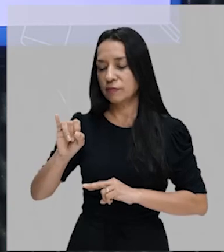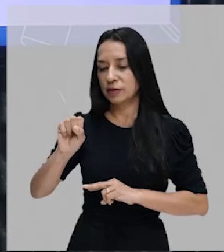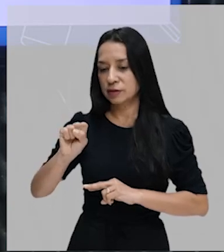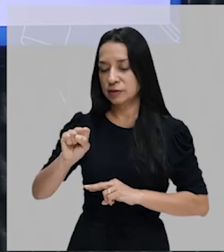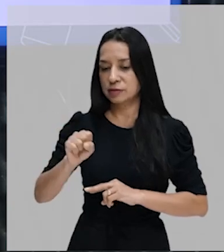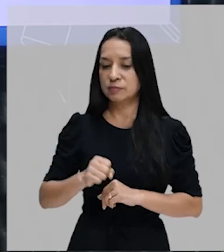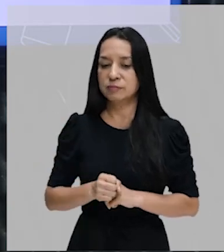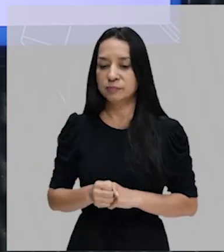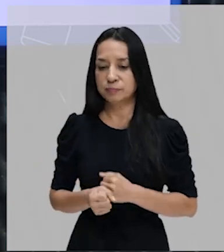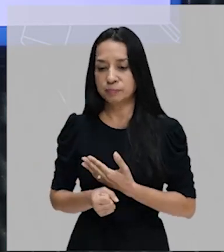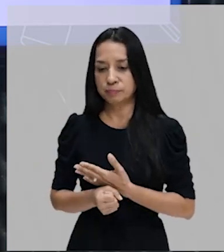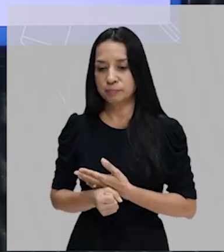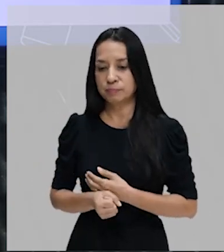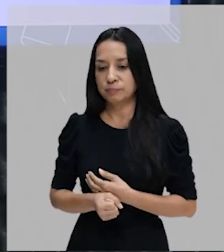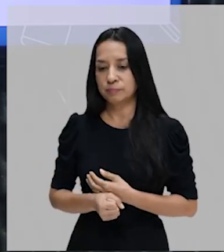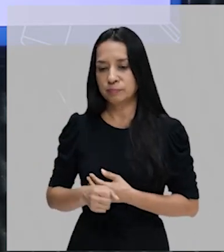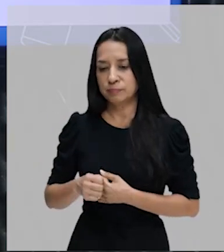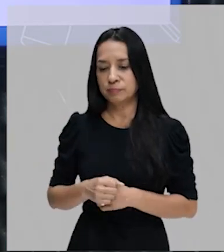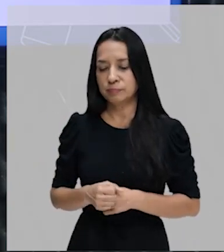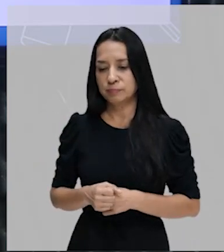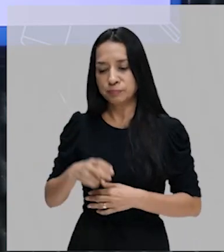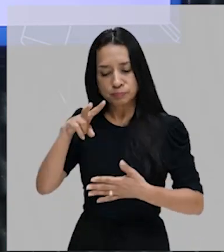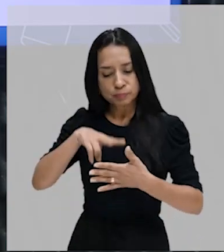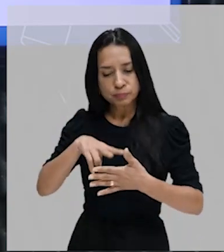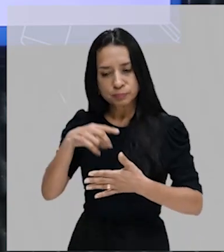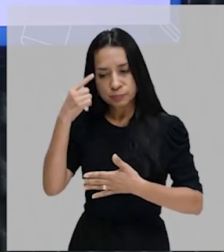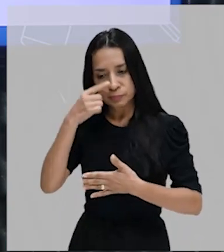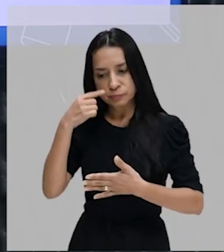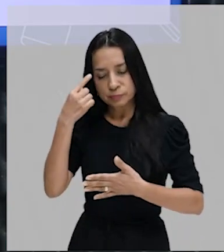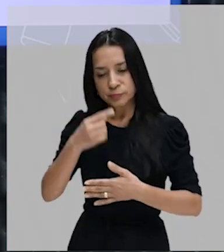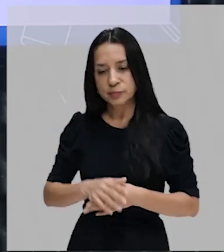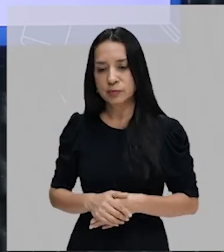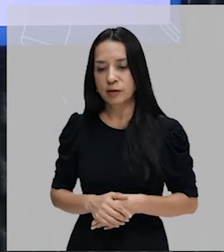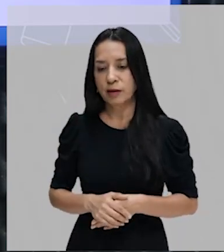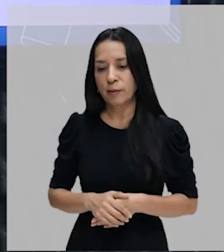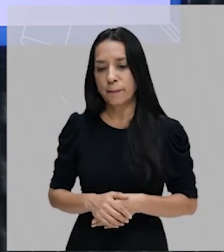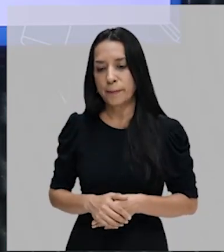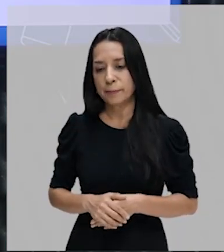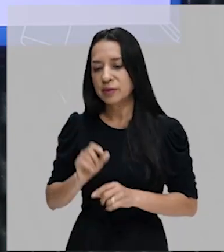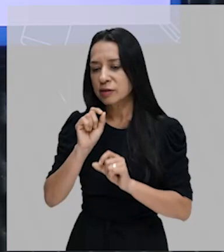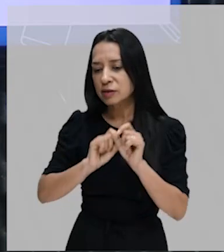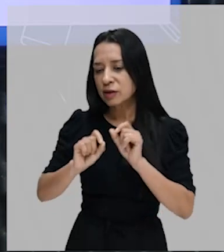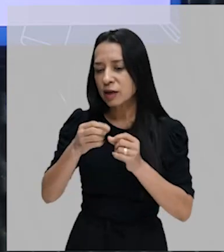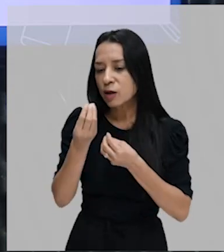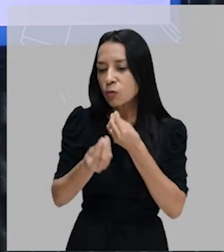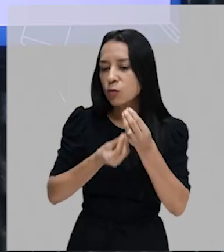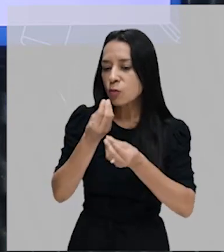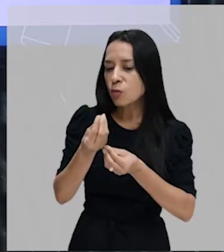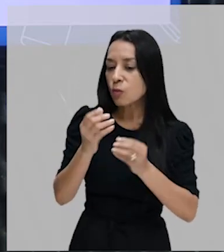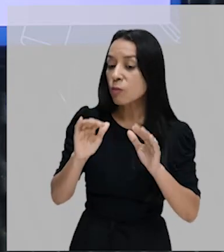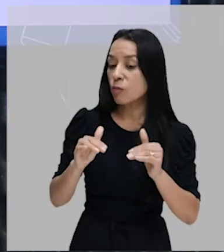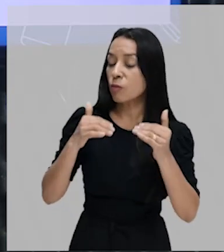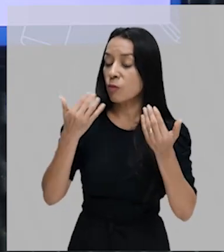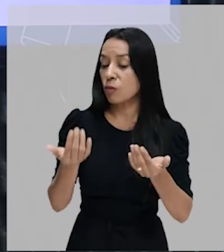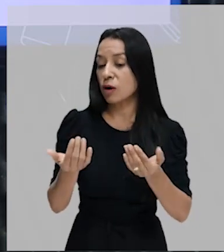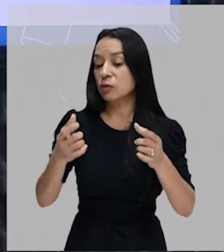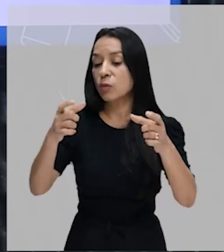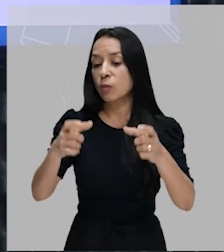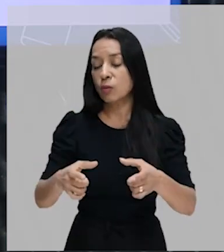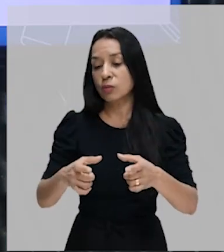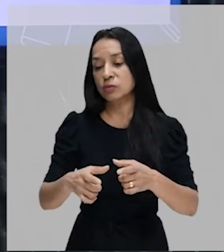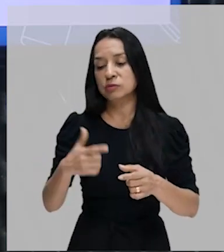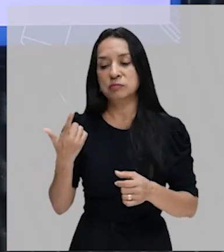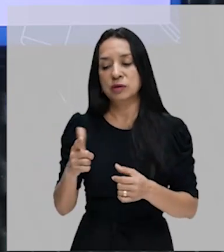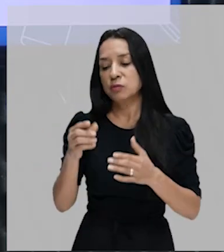que, como, quando e donde. Em português, que, como, quando e donde. Não tem mistério aqui